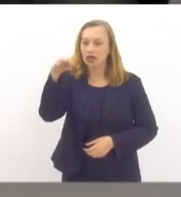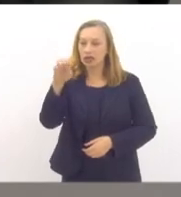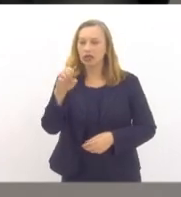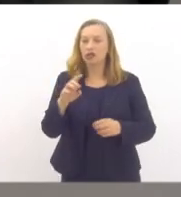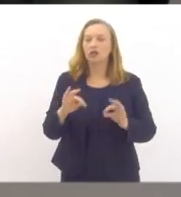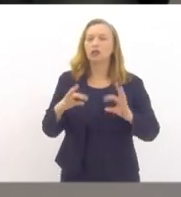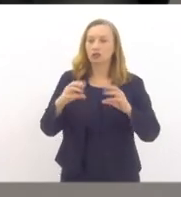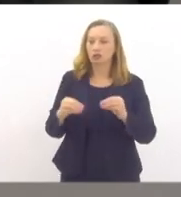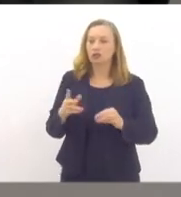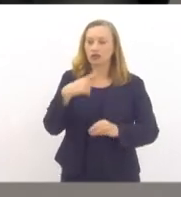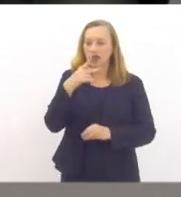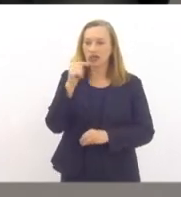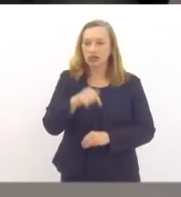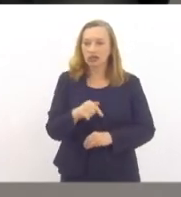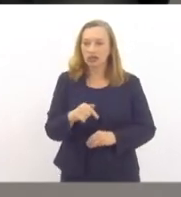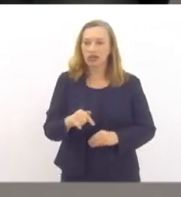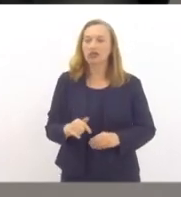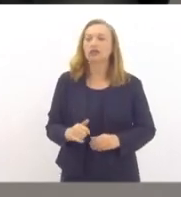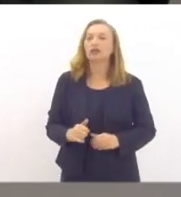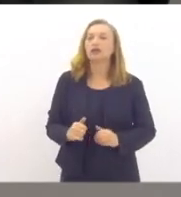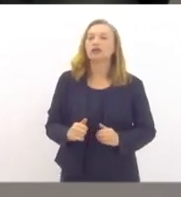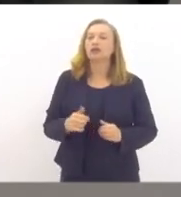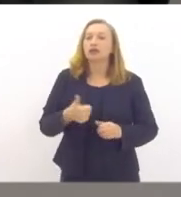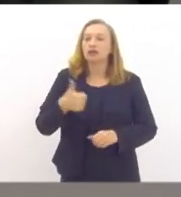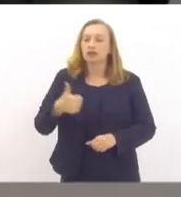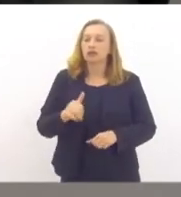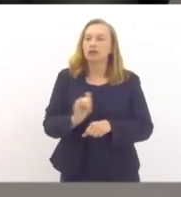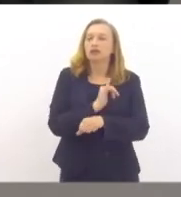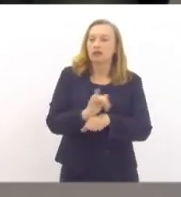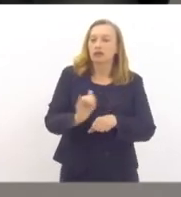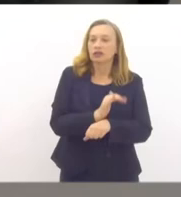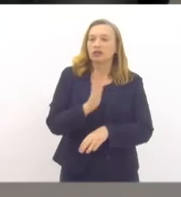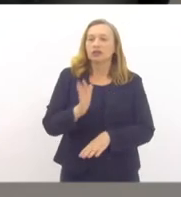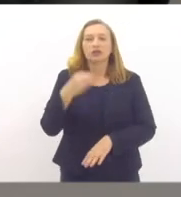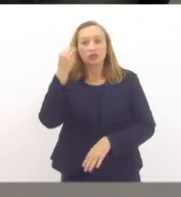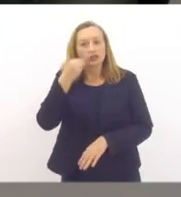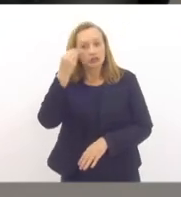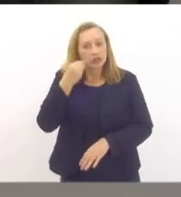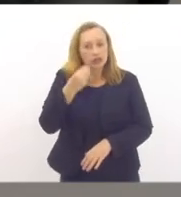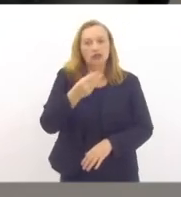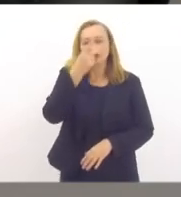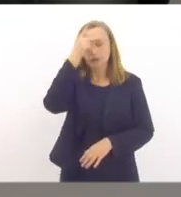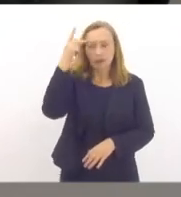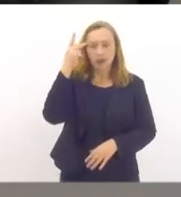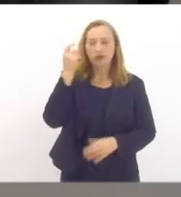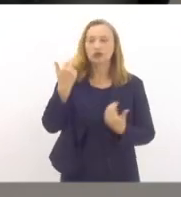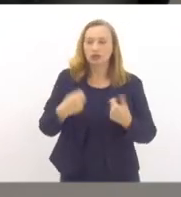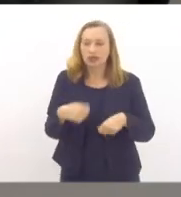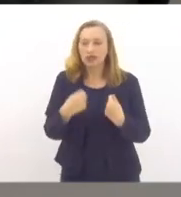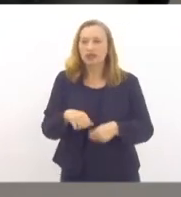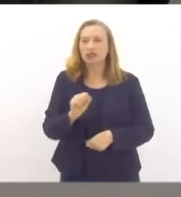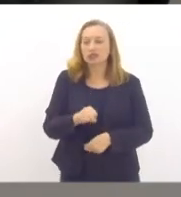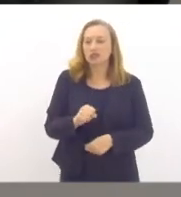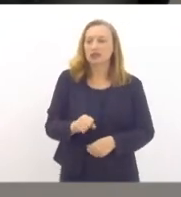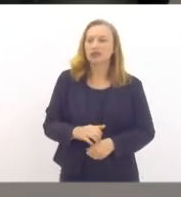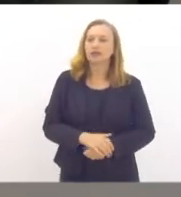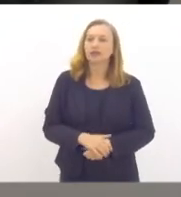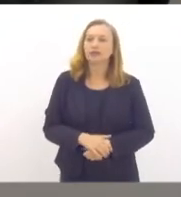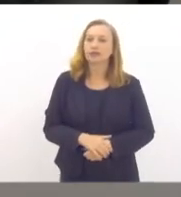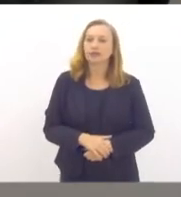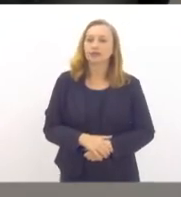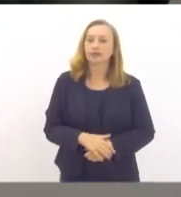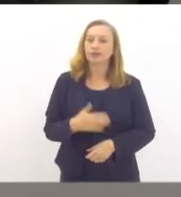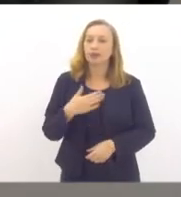já foi dito aqui, ela já participou do primeiro mecanismo, ela tem experiência, a gente precisa também com pessoas de experiência. Então, esse é